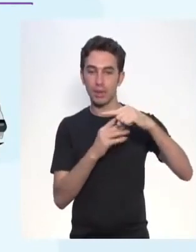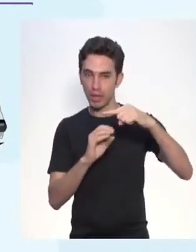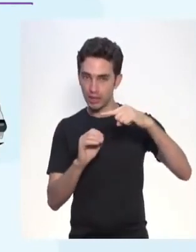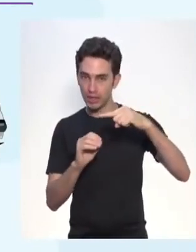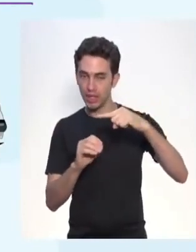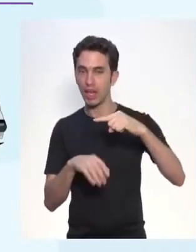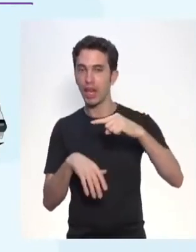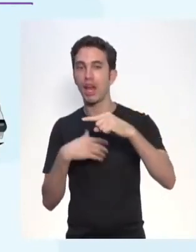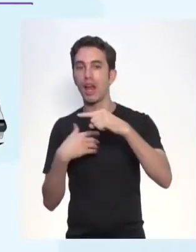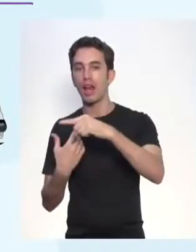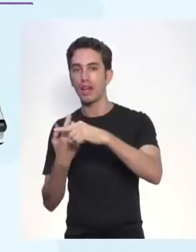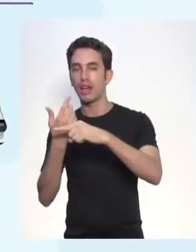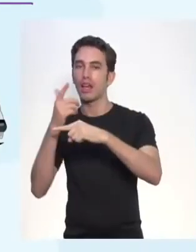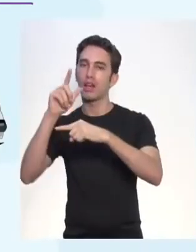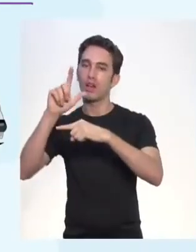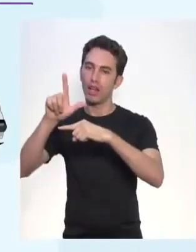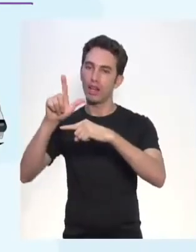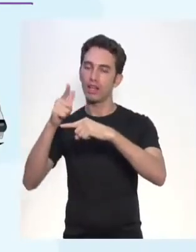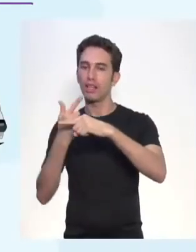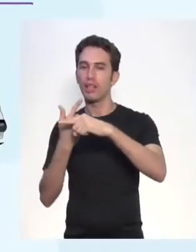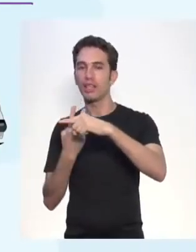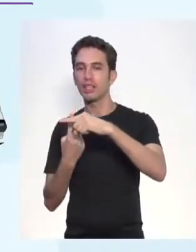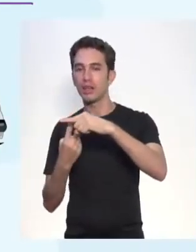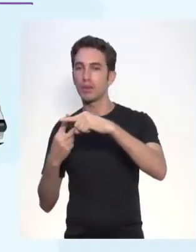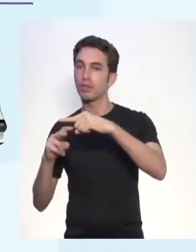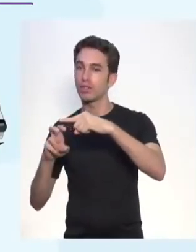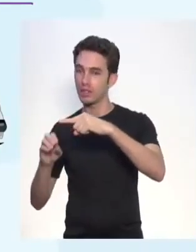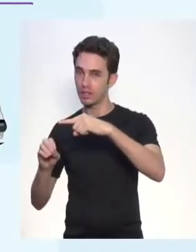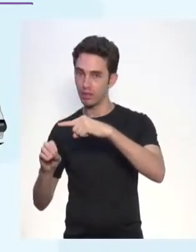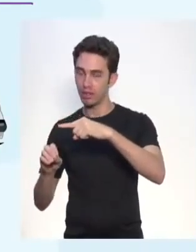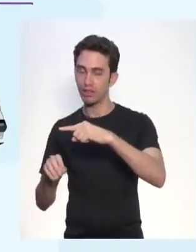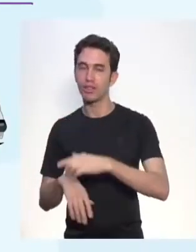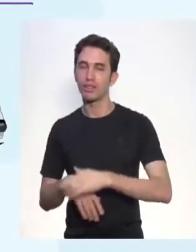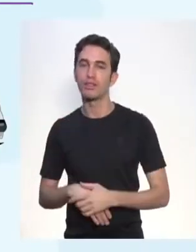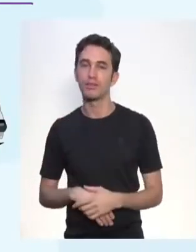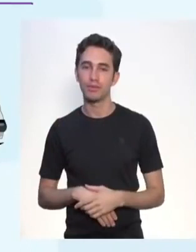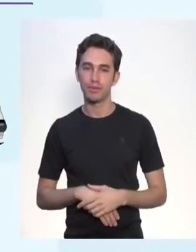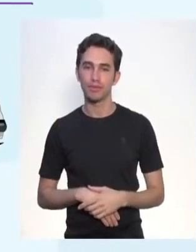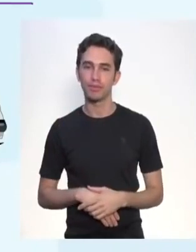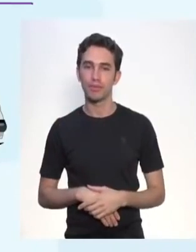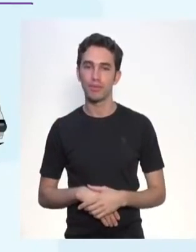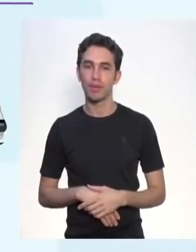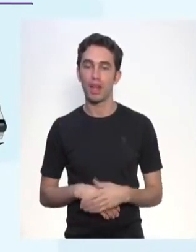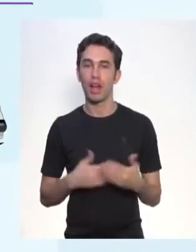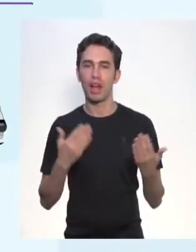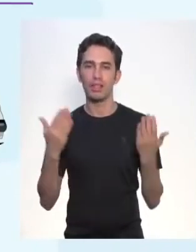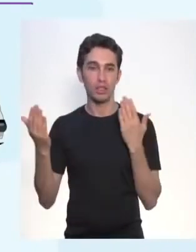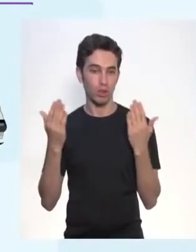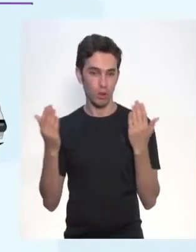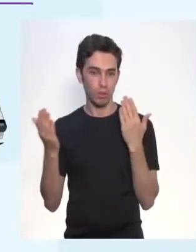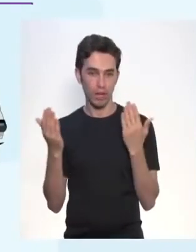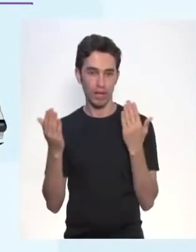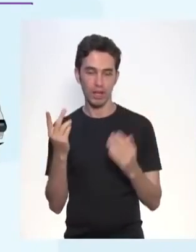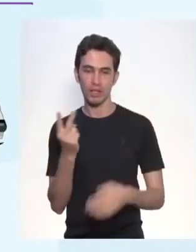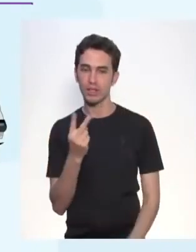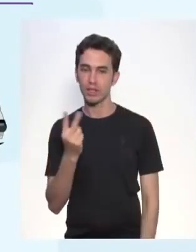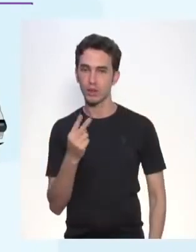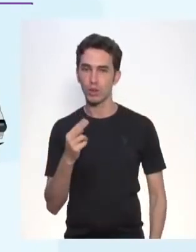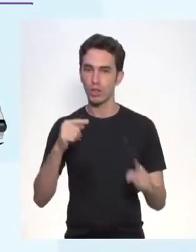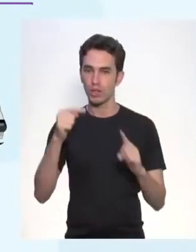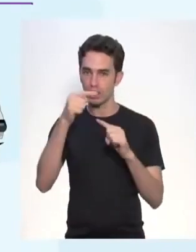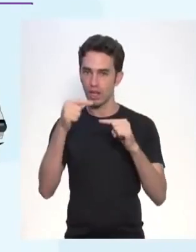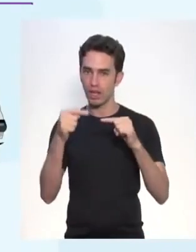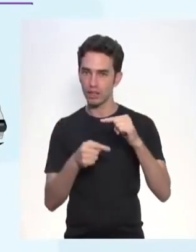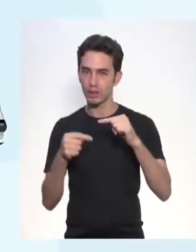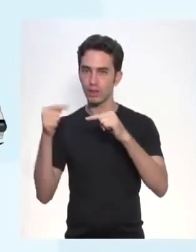ok? Assim como L, tá, está para 250. Comparamos essas duas razões, vou limpar de novo,